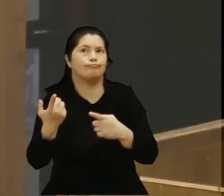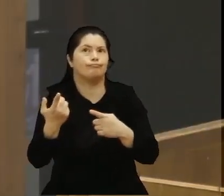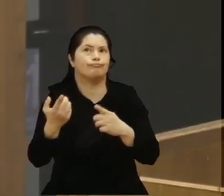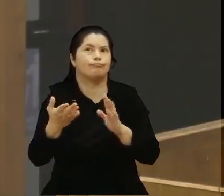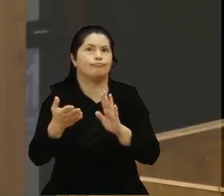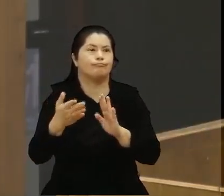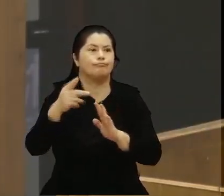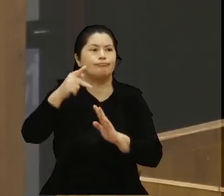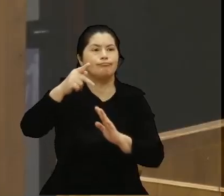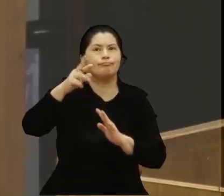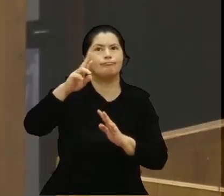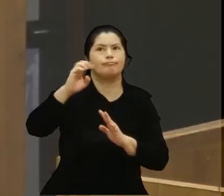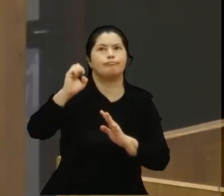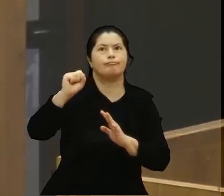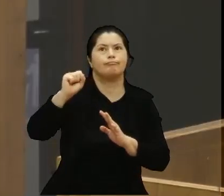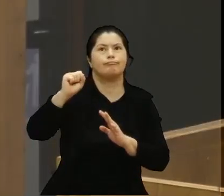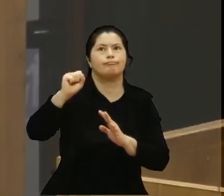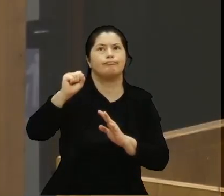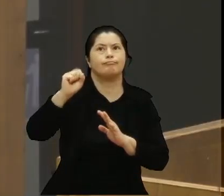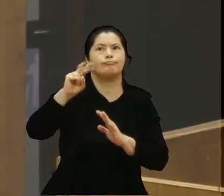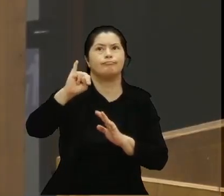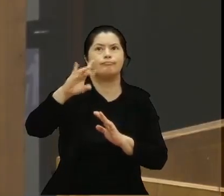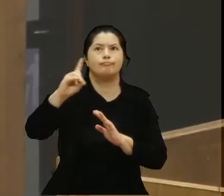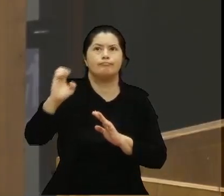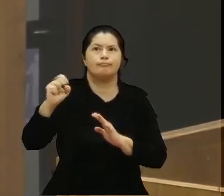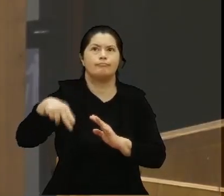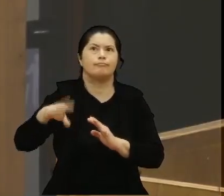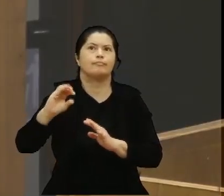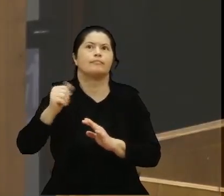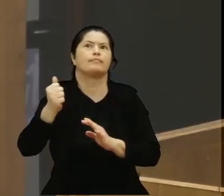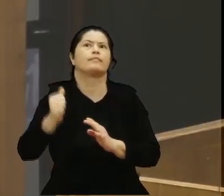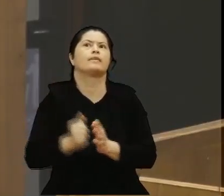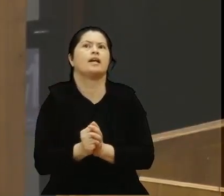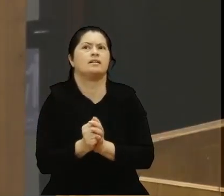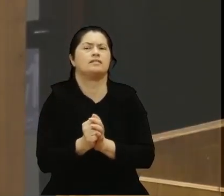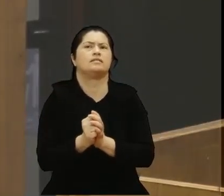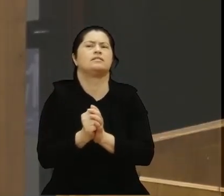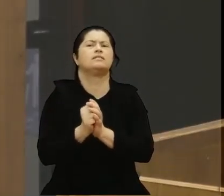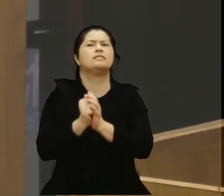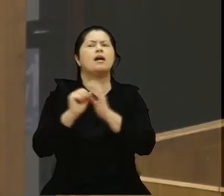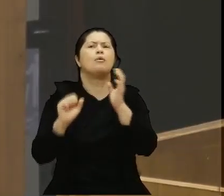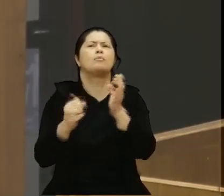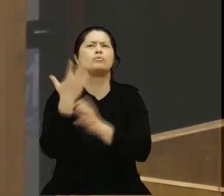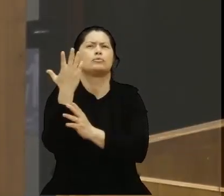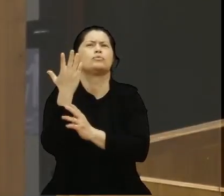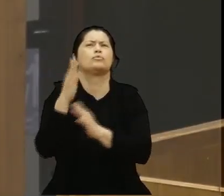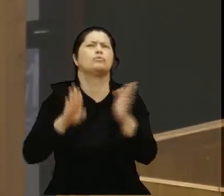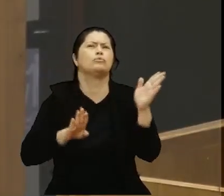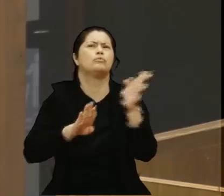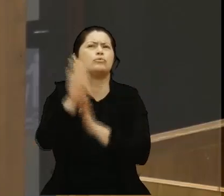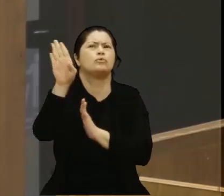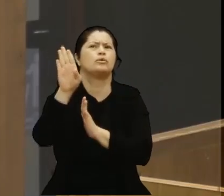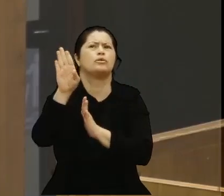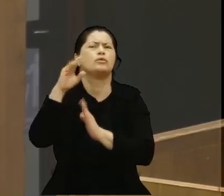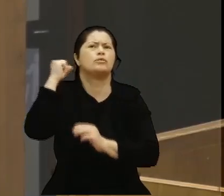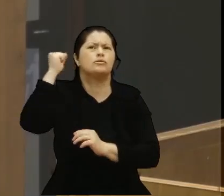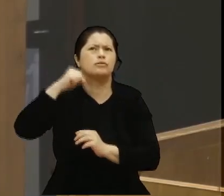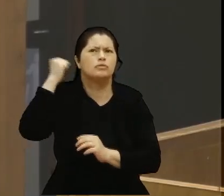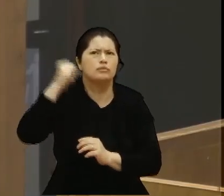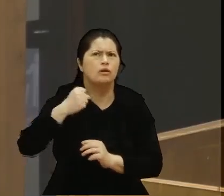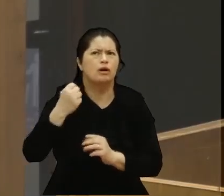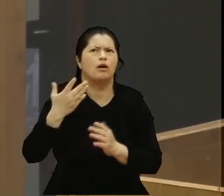social. Senadoras ocupam mesa do plenário, mas reforma trabalhista é aprovada. Dentre elas, quem? Senadora que presidiu